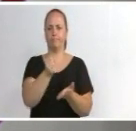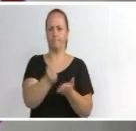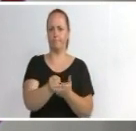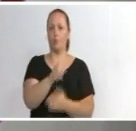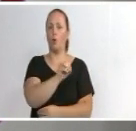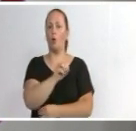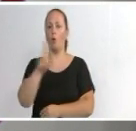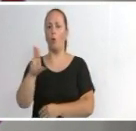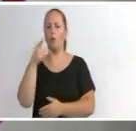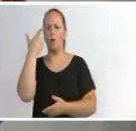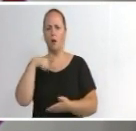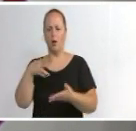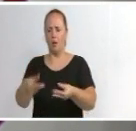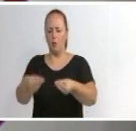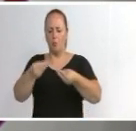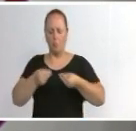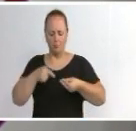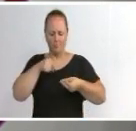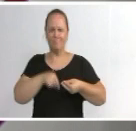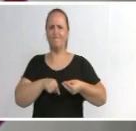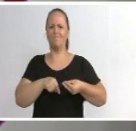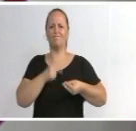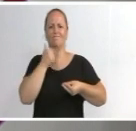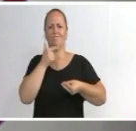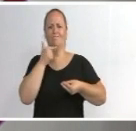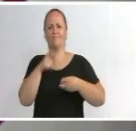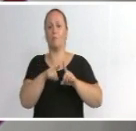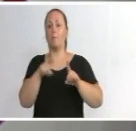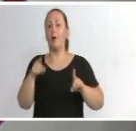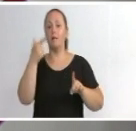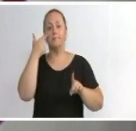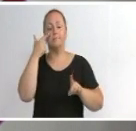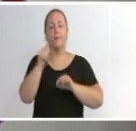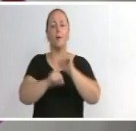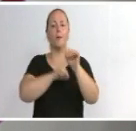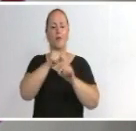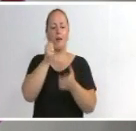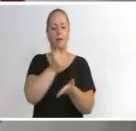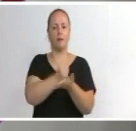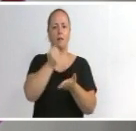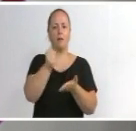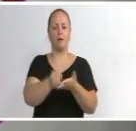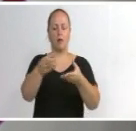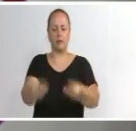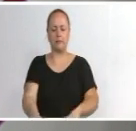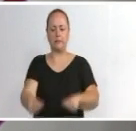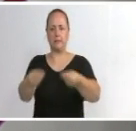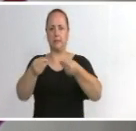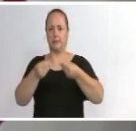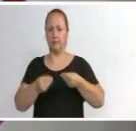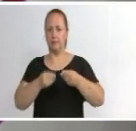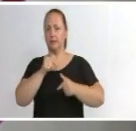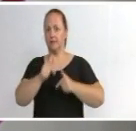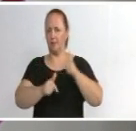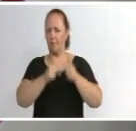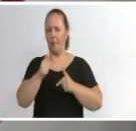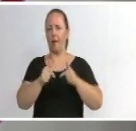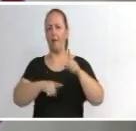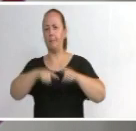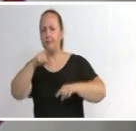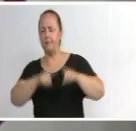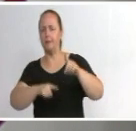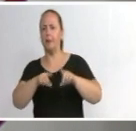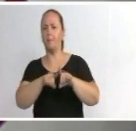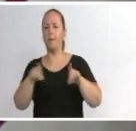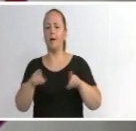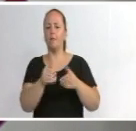produto ou serviço, sempre que a contratação de fornecimento de produtos e serviços ocorrer